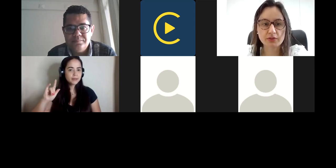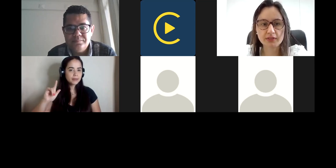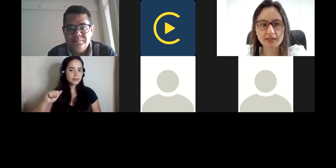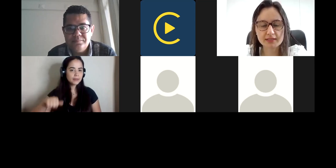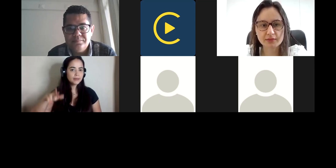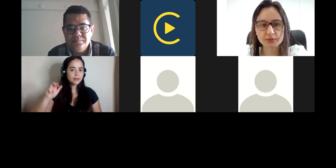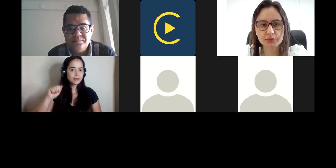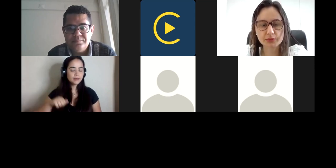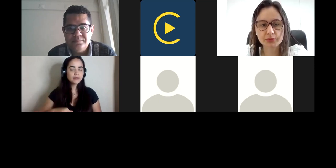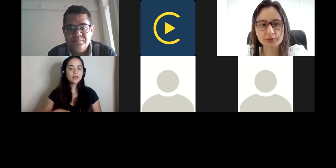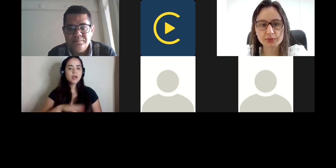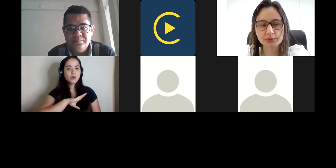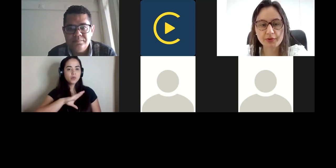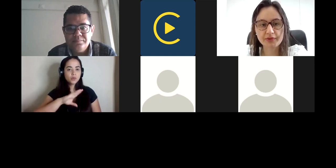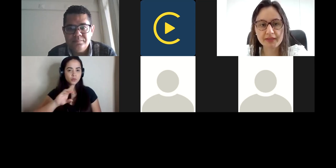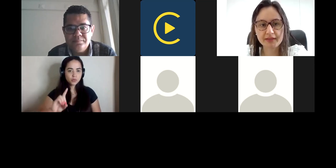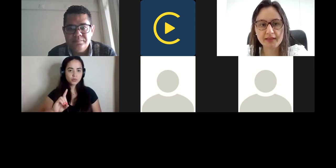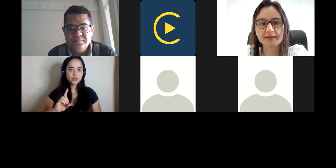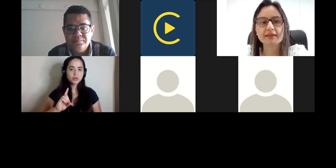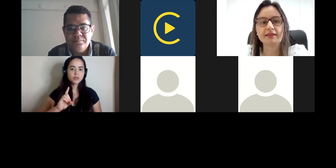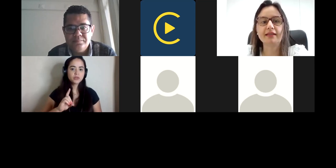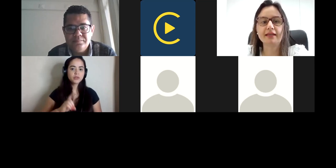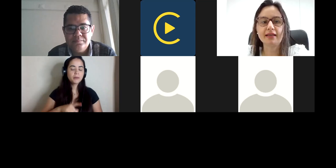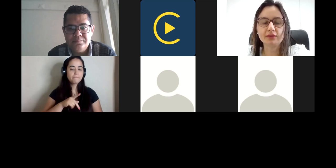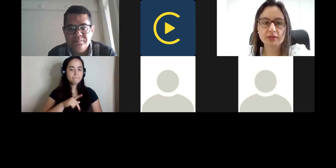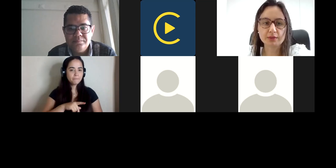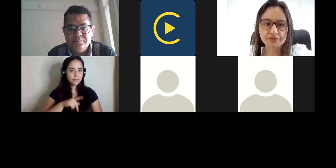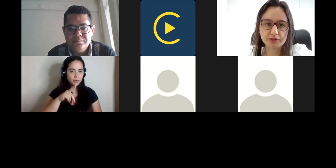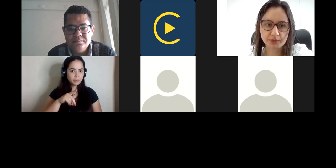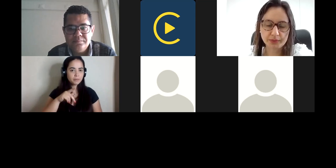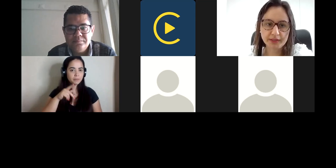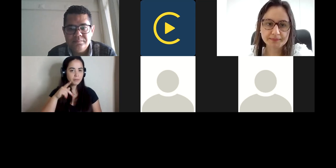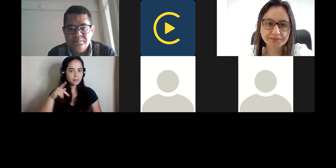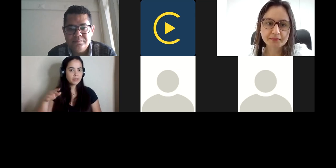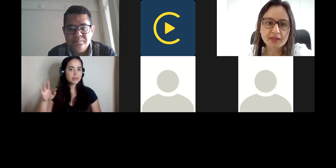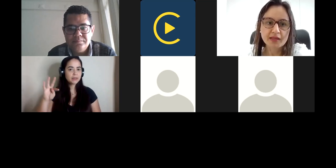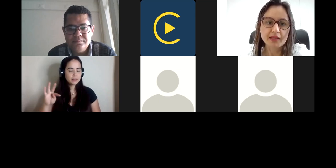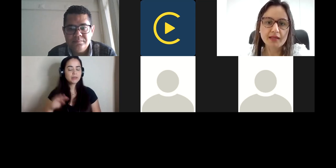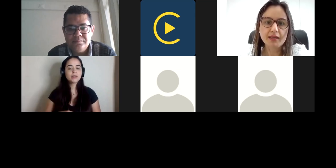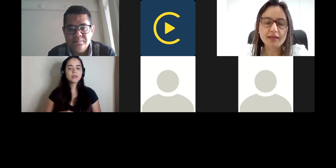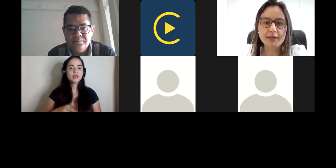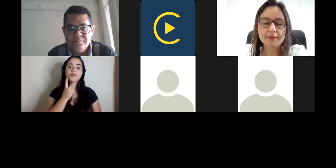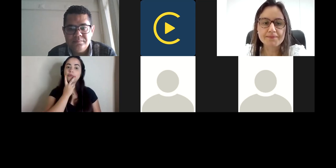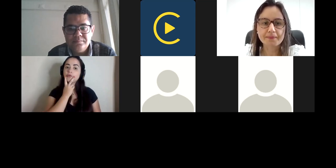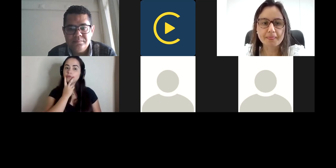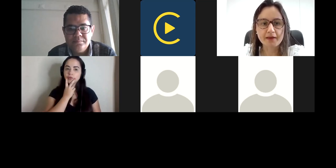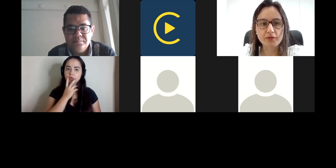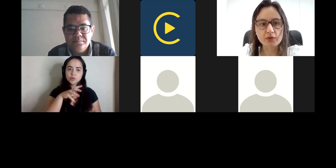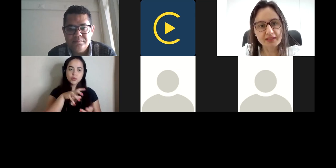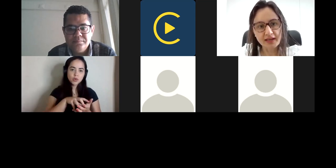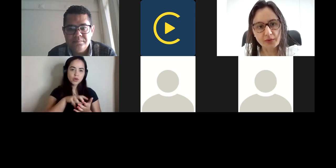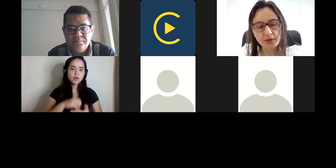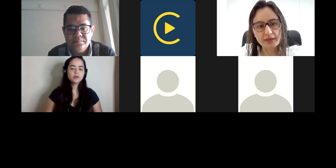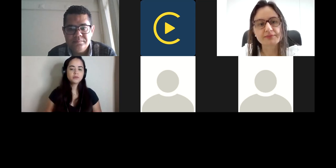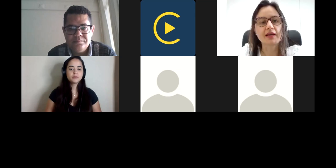Atualmente estou na coordenação do próprio EPT, né, na IA do Campus Vitória. E eu